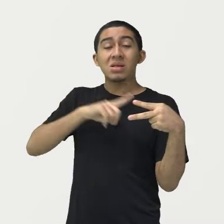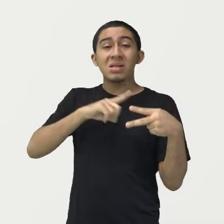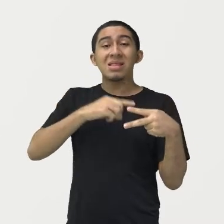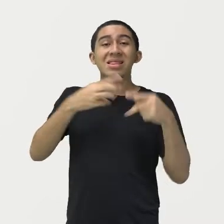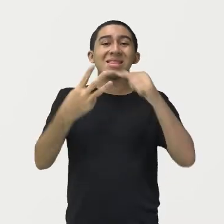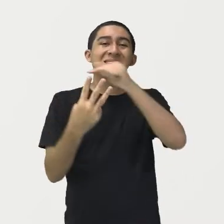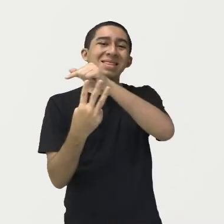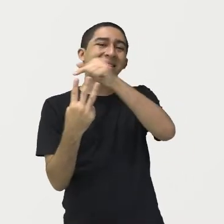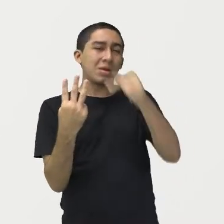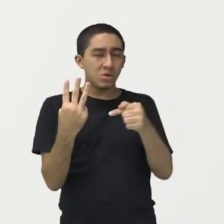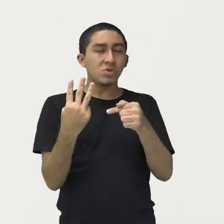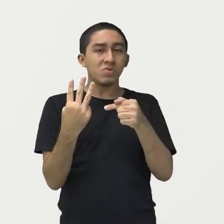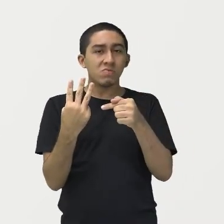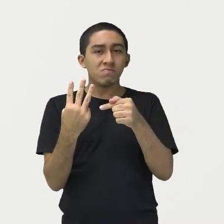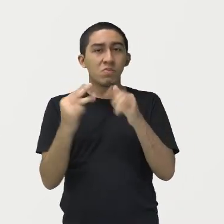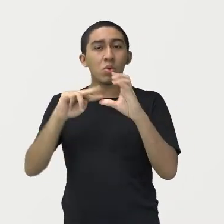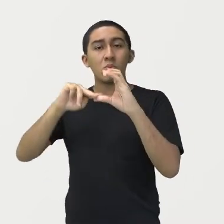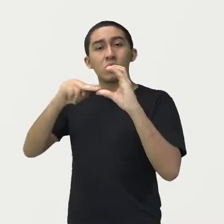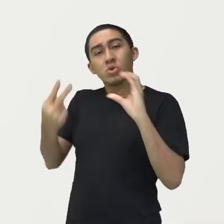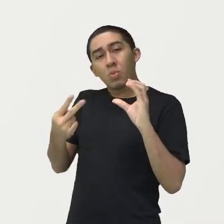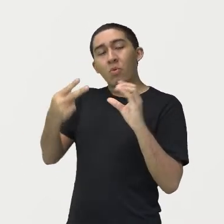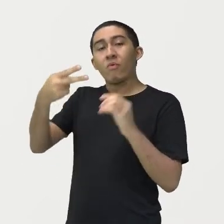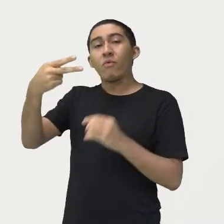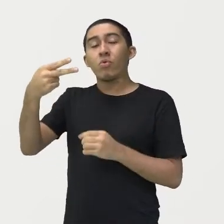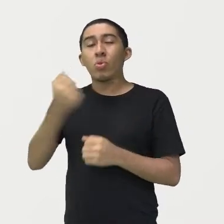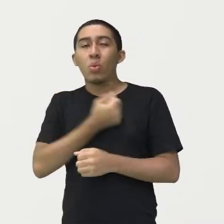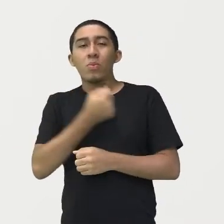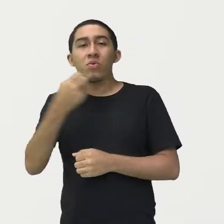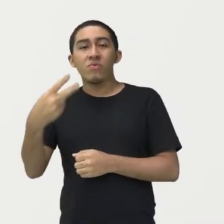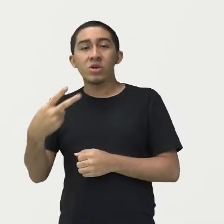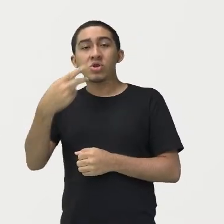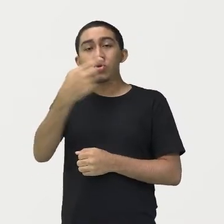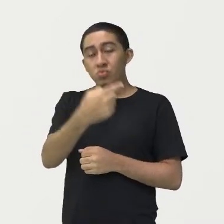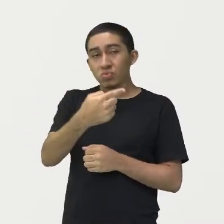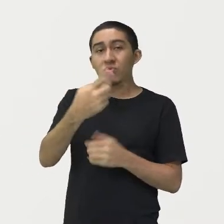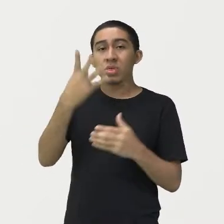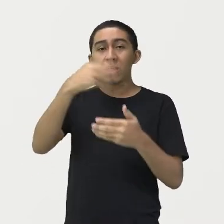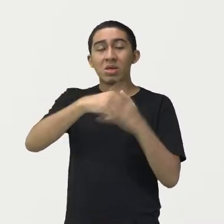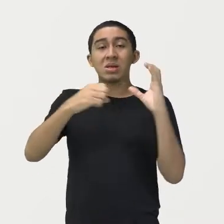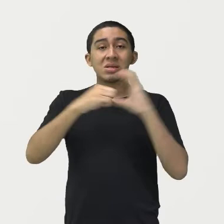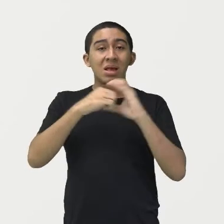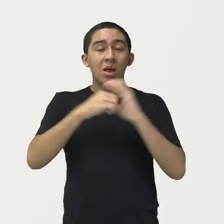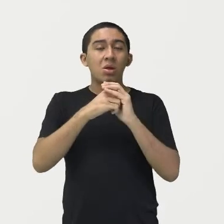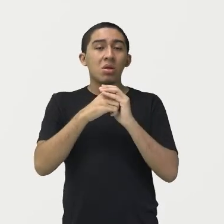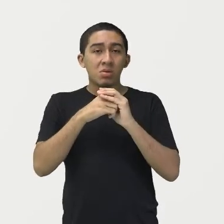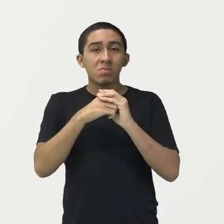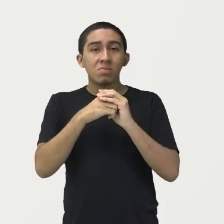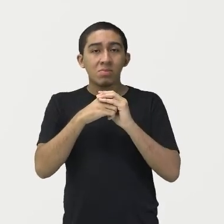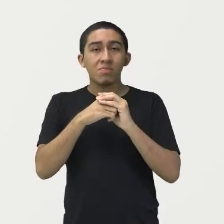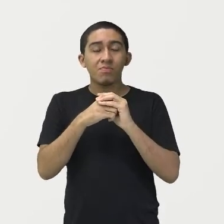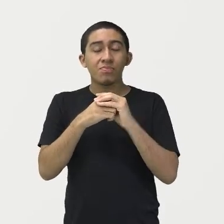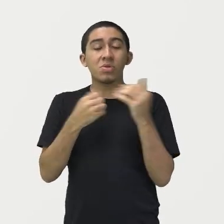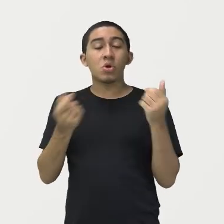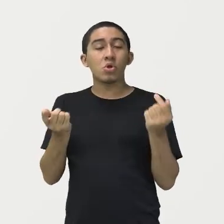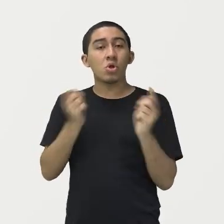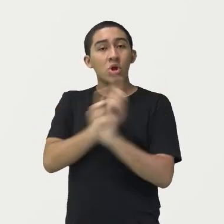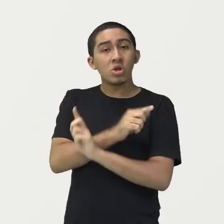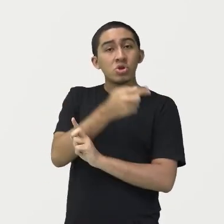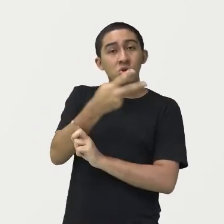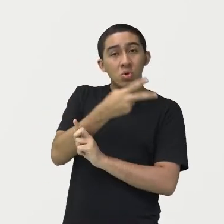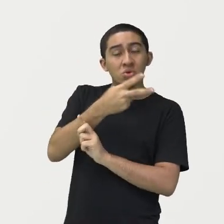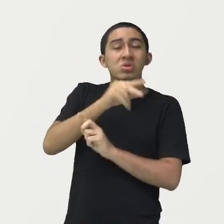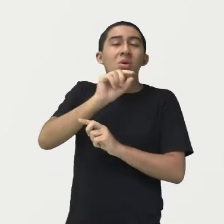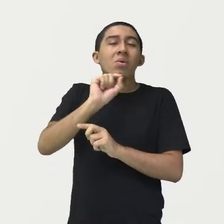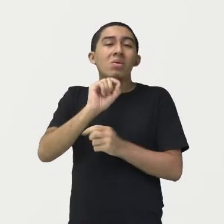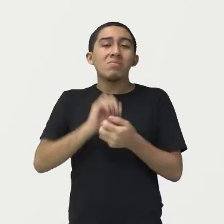3 cromossomos 21 nas células dos indivíduos, em vez de 2, é o síndrome de Down.